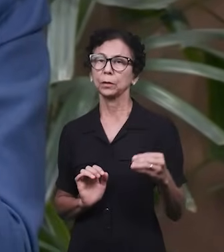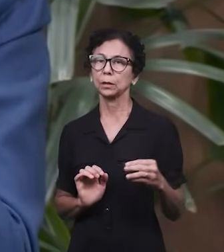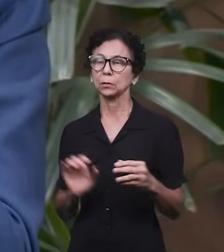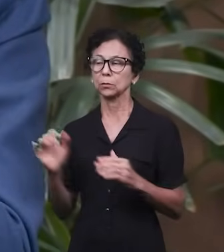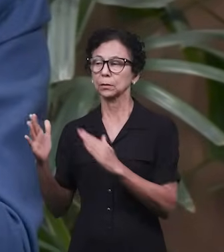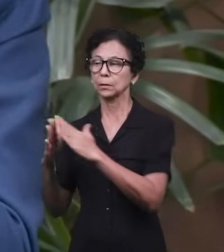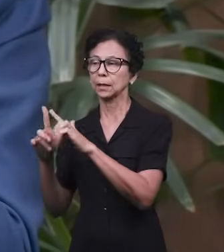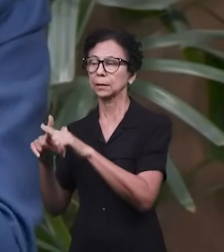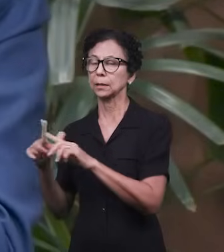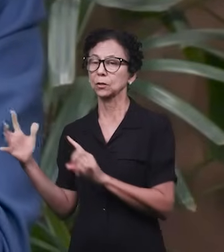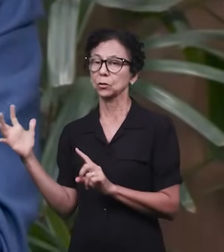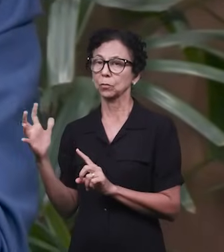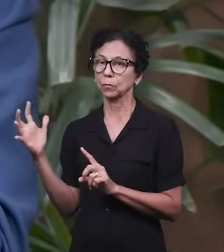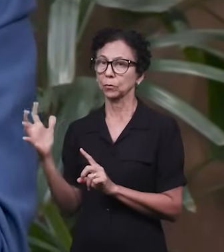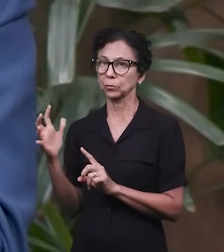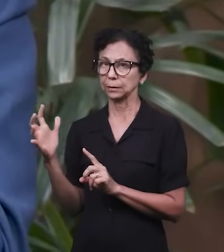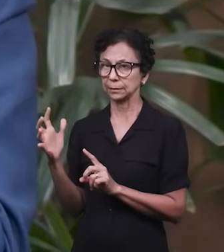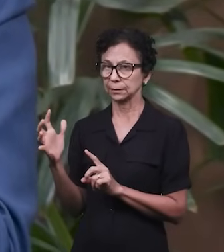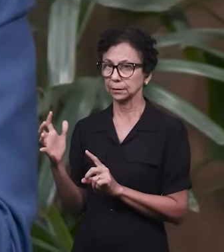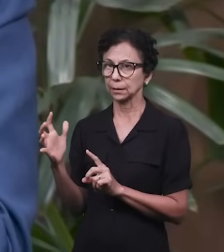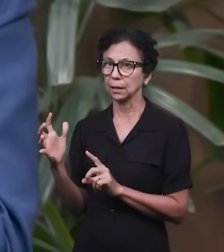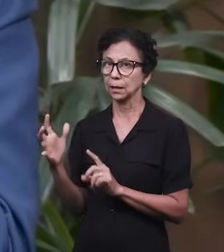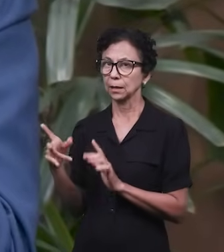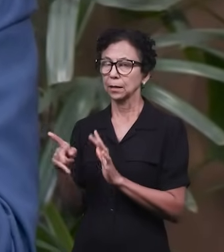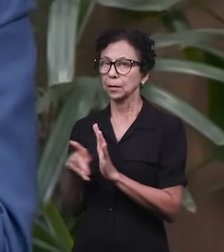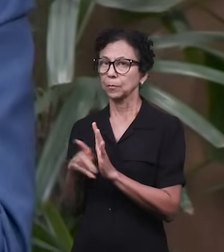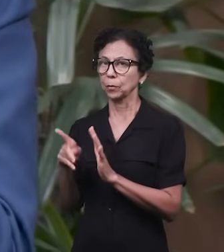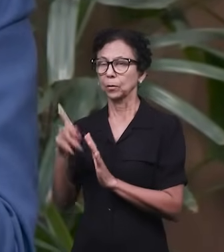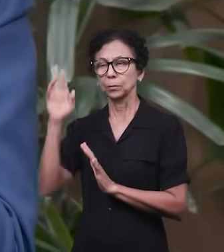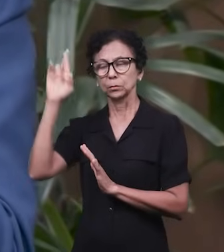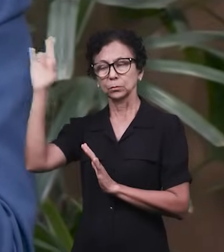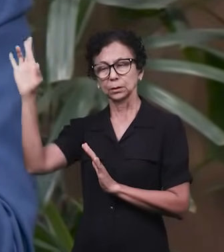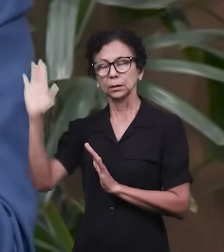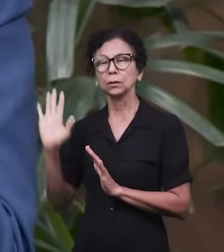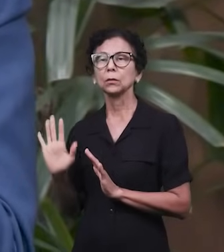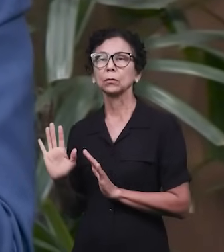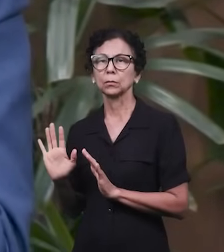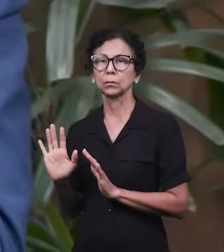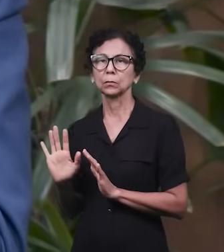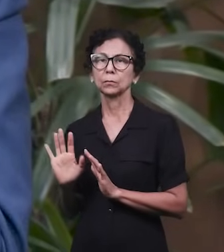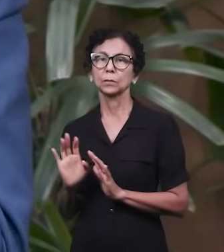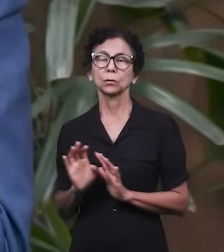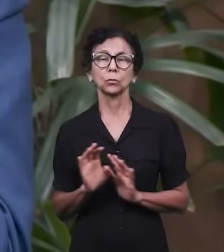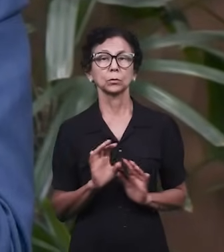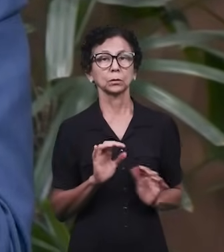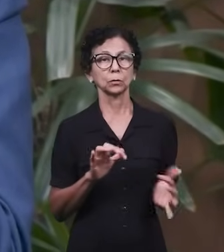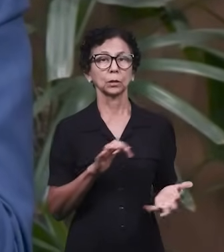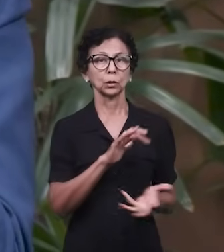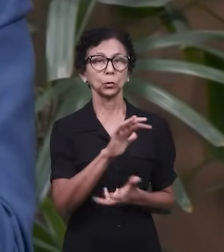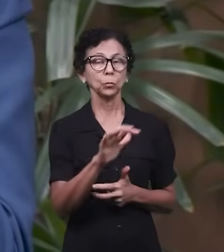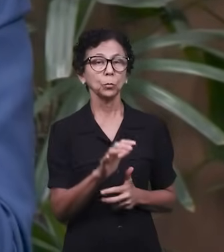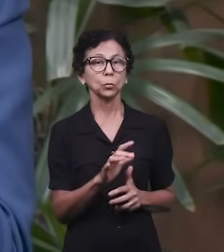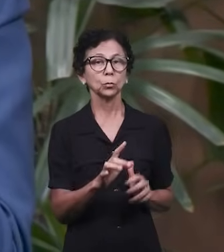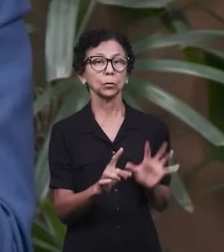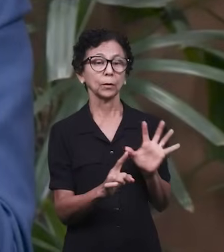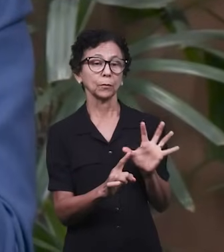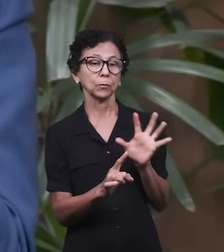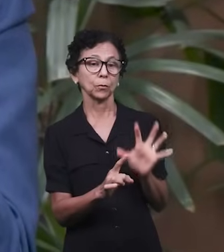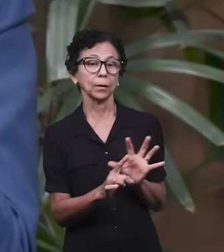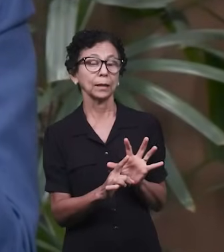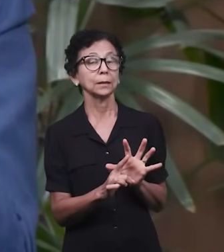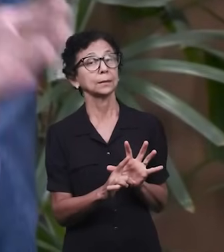mundo, aí já é um outro perigo. E quando é que isso acontece? O tempo inteiro. O tempo inteiro. Então, nós, como